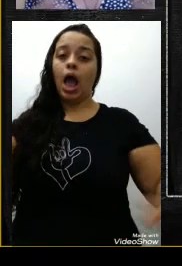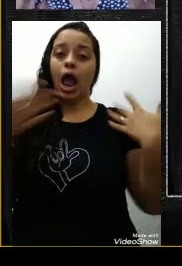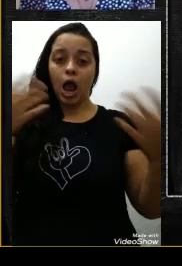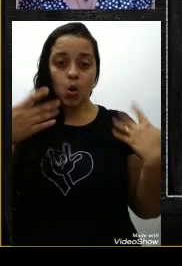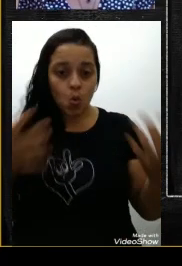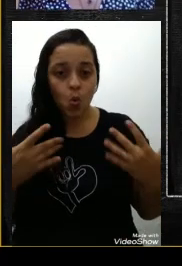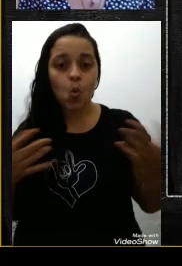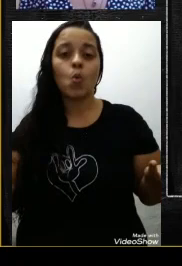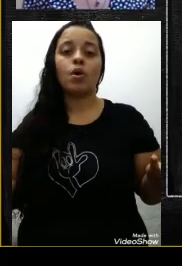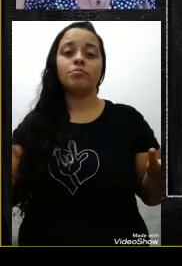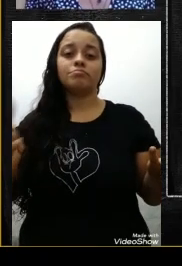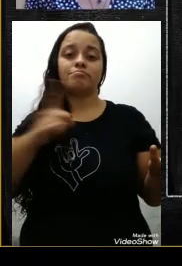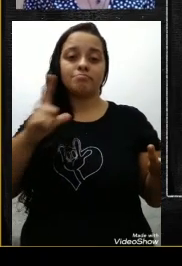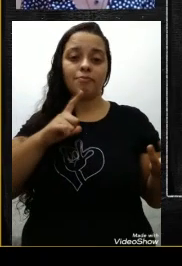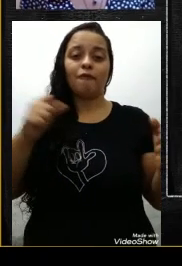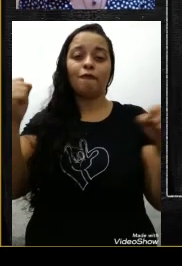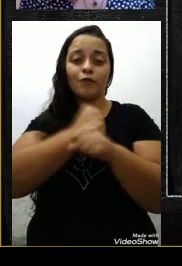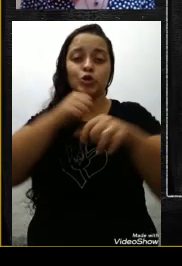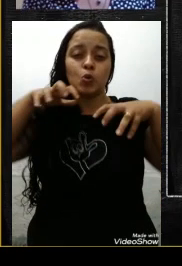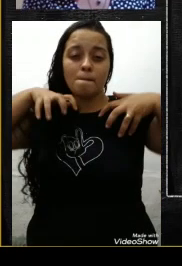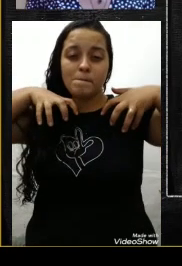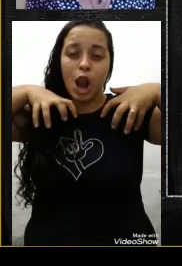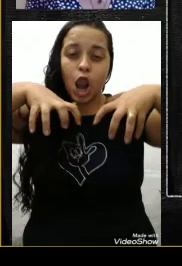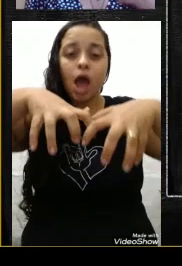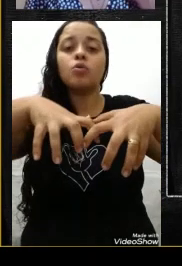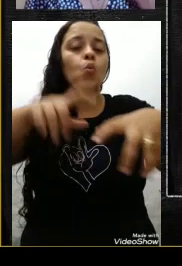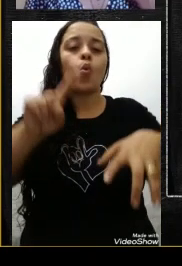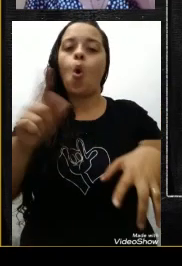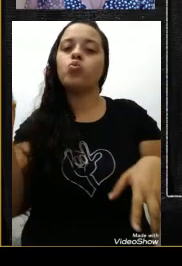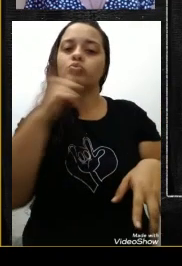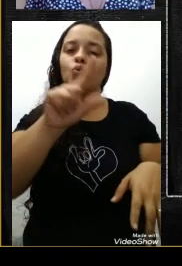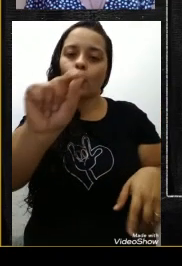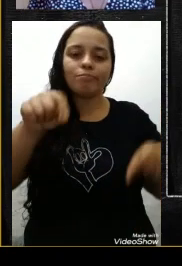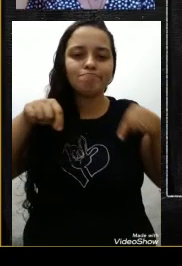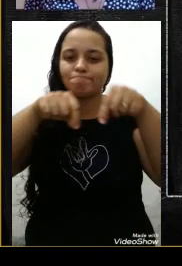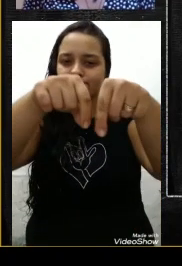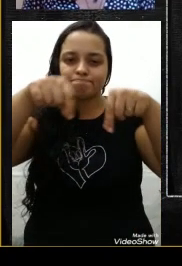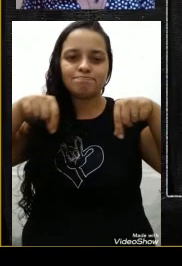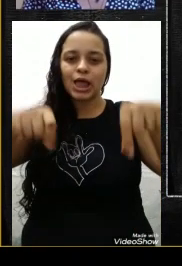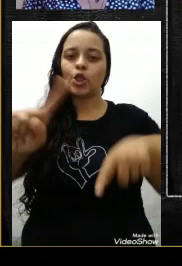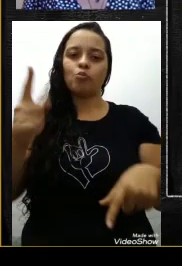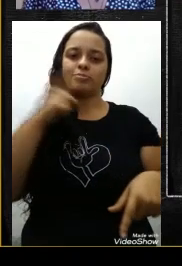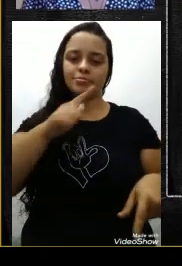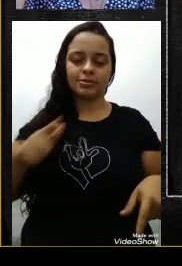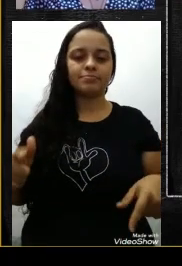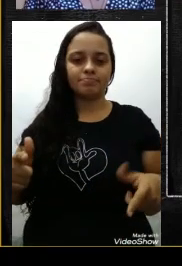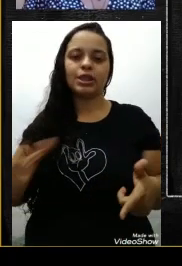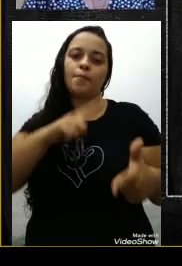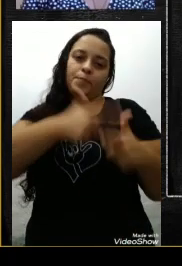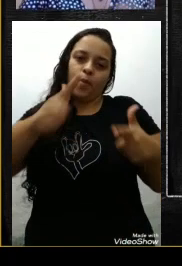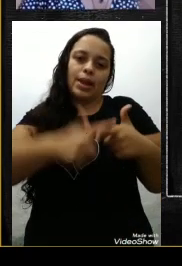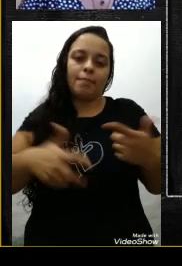um verão e uma primavera frios, com muita chuva, que impossibilitaram o plantio e a